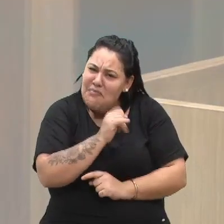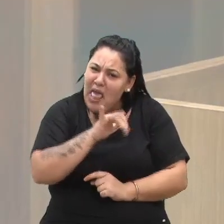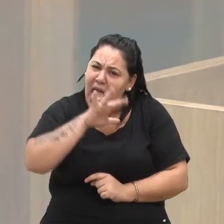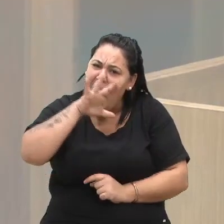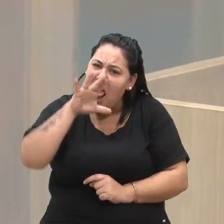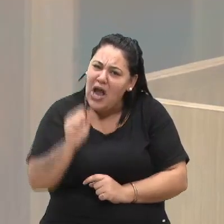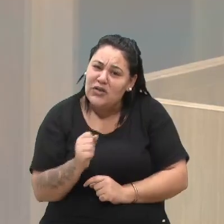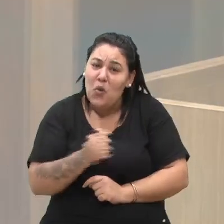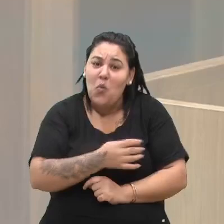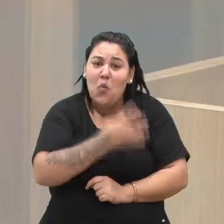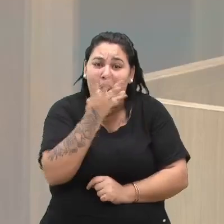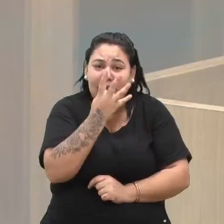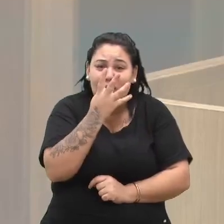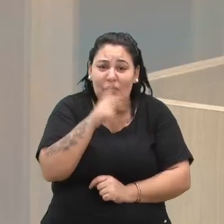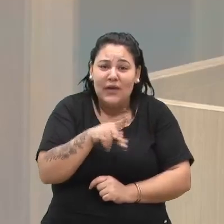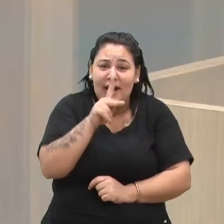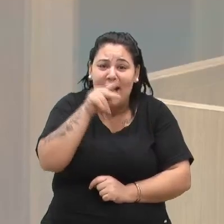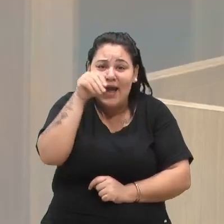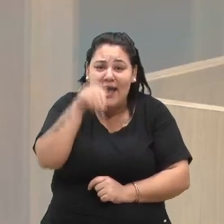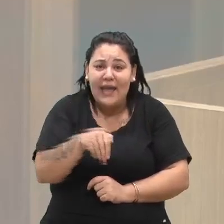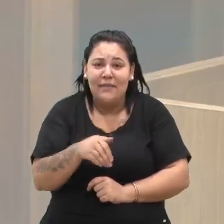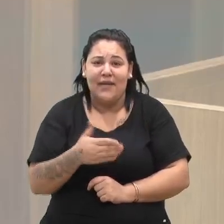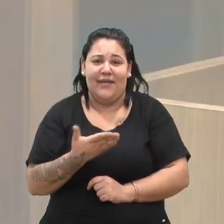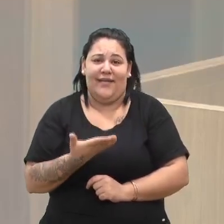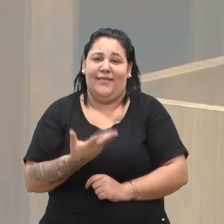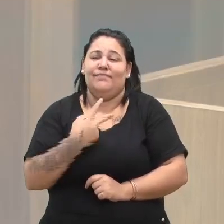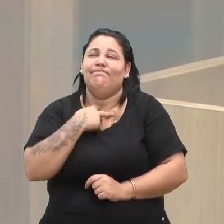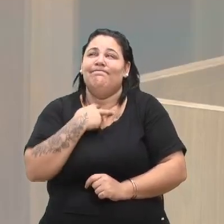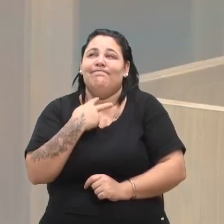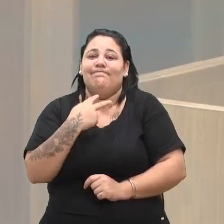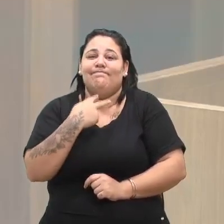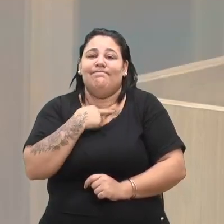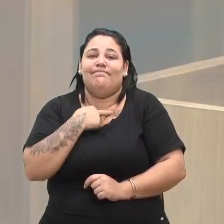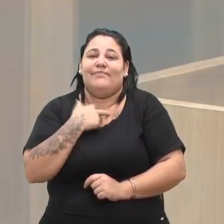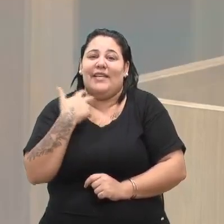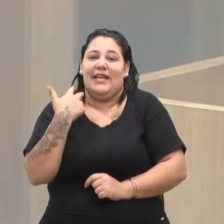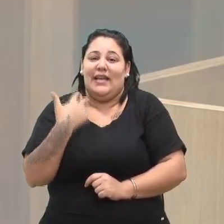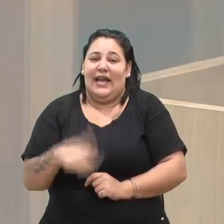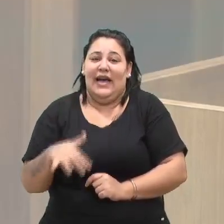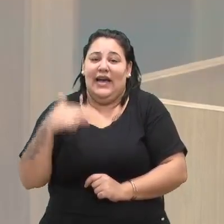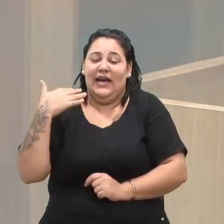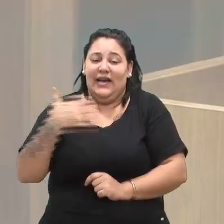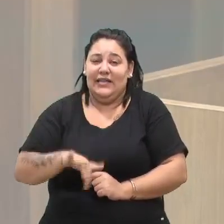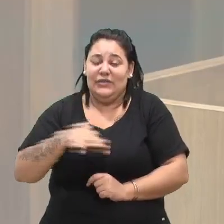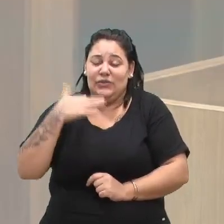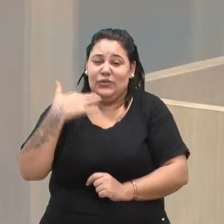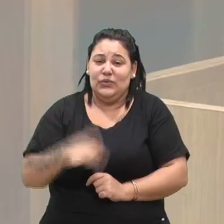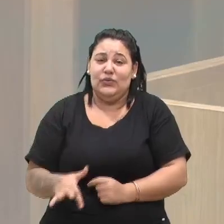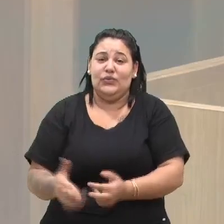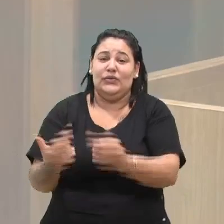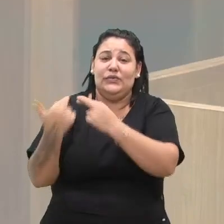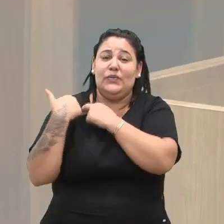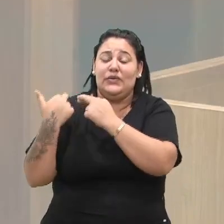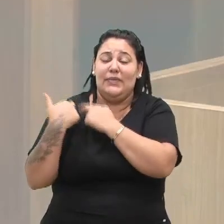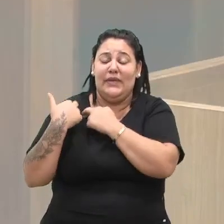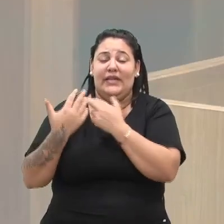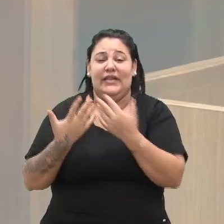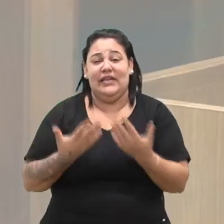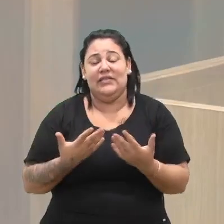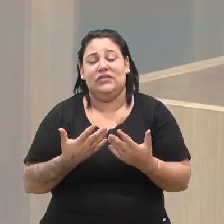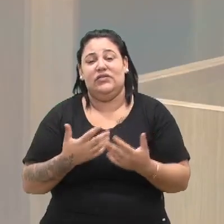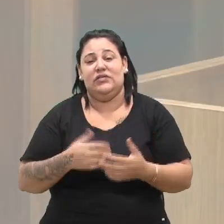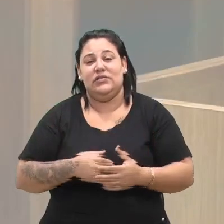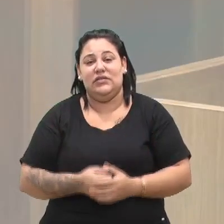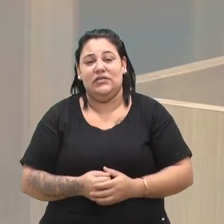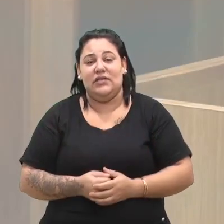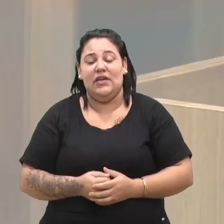4 quilômetros, não dá. Isso é dinheiro, é responsabilidade.